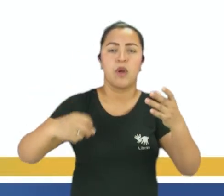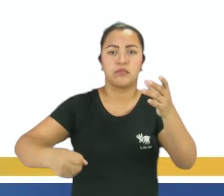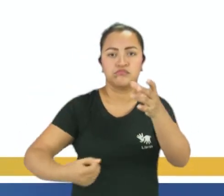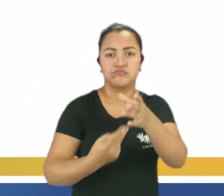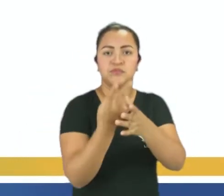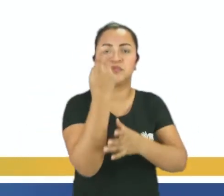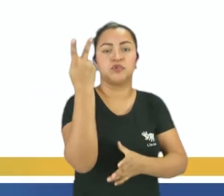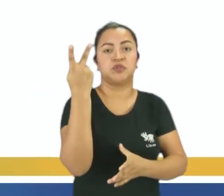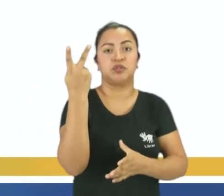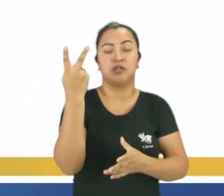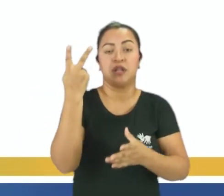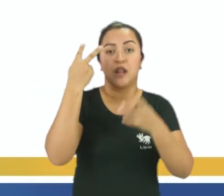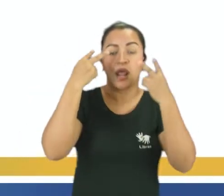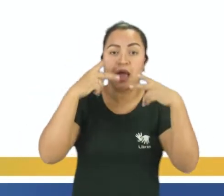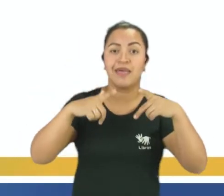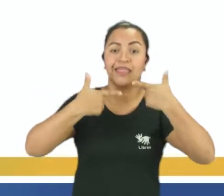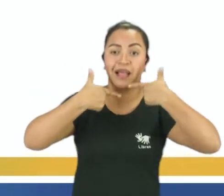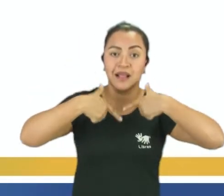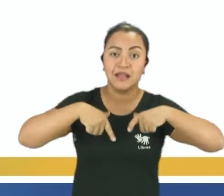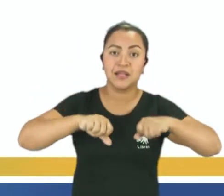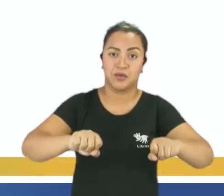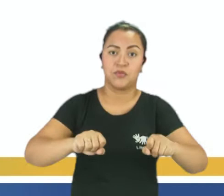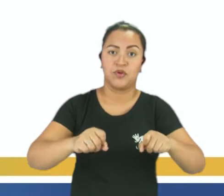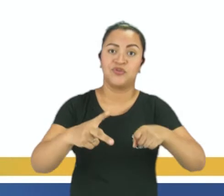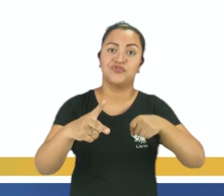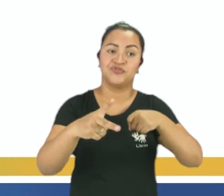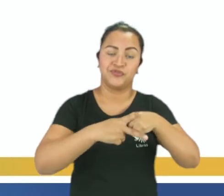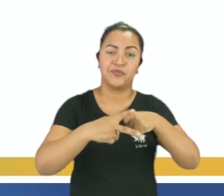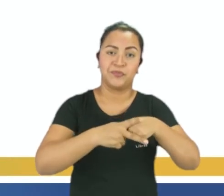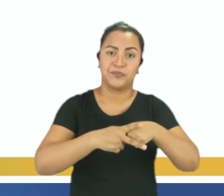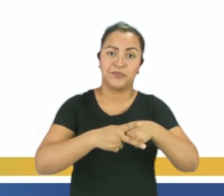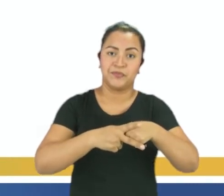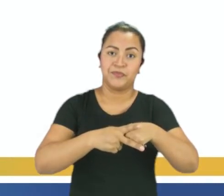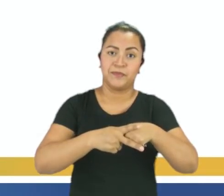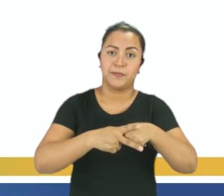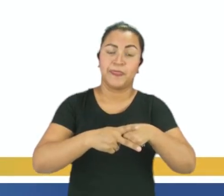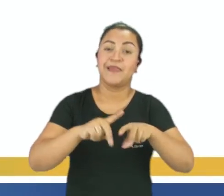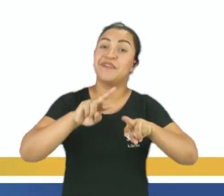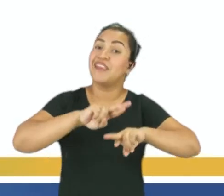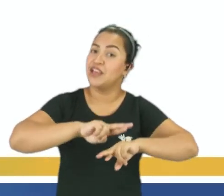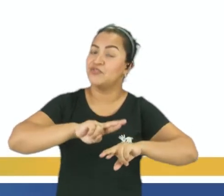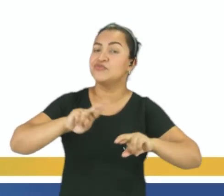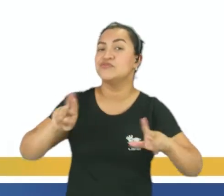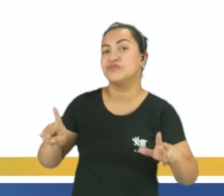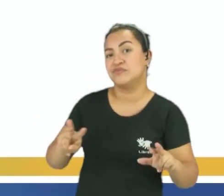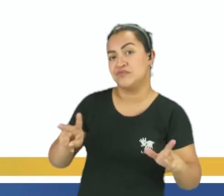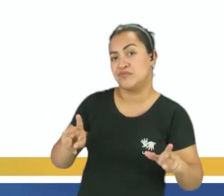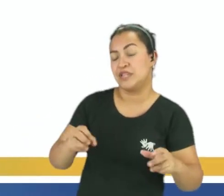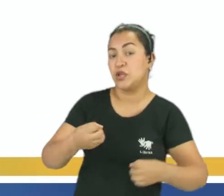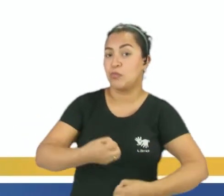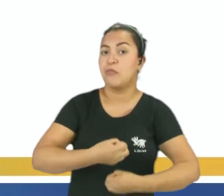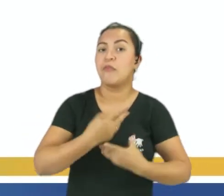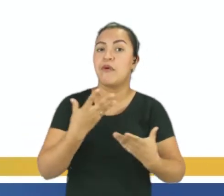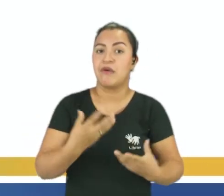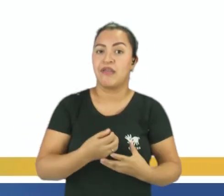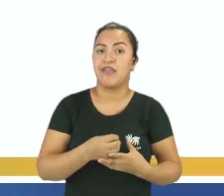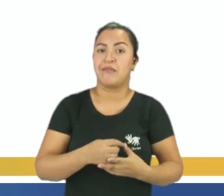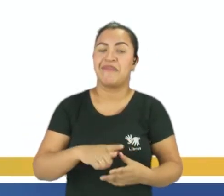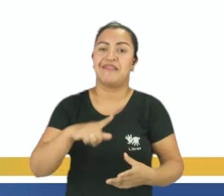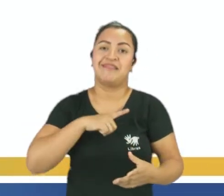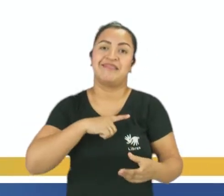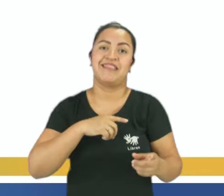à linguagem verbal, contrariando assim a ideia de que o poema deve prender-se a